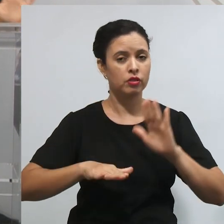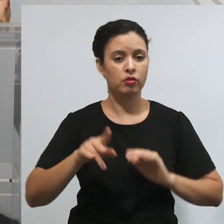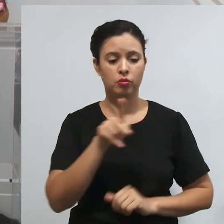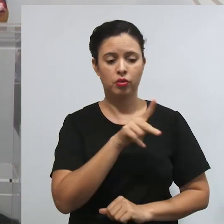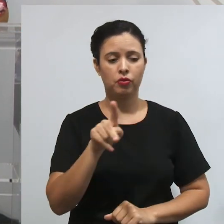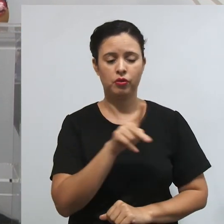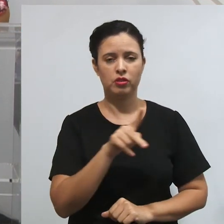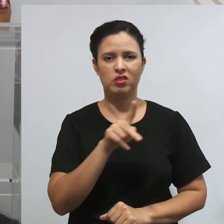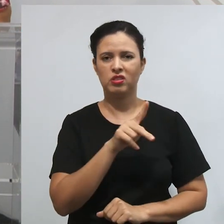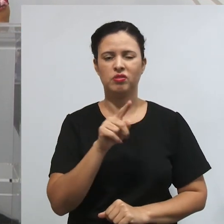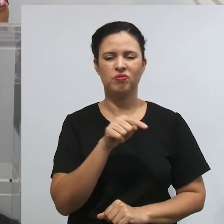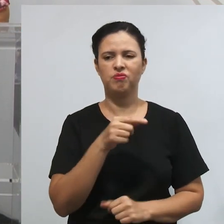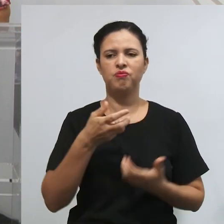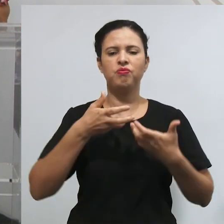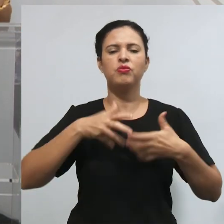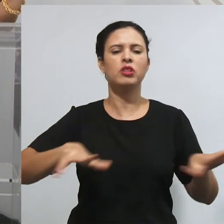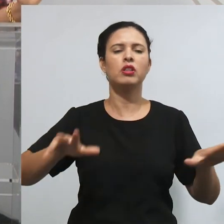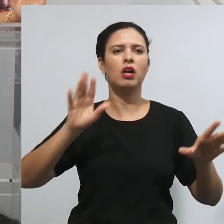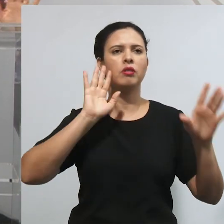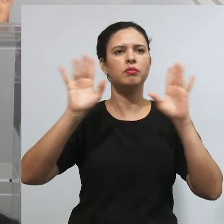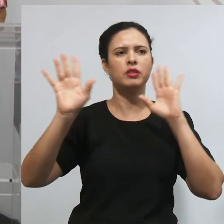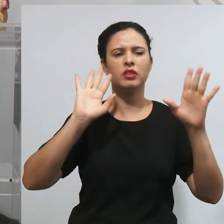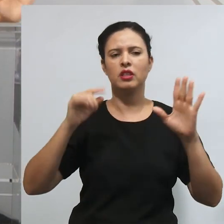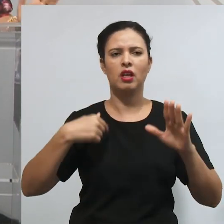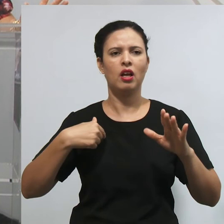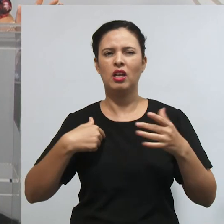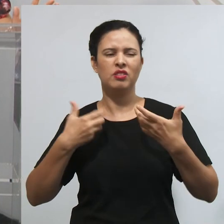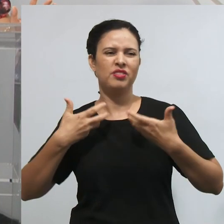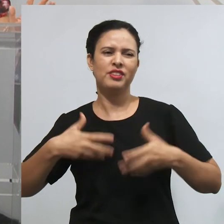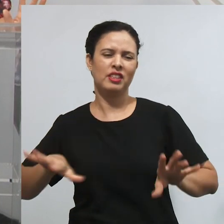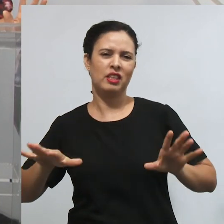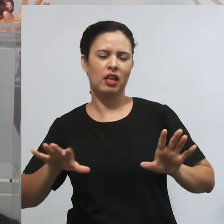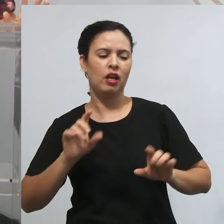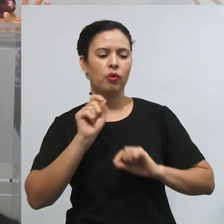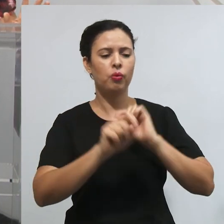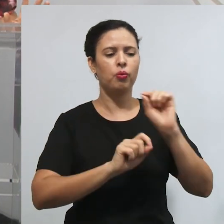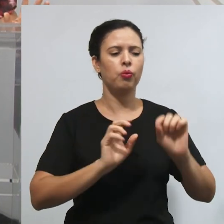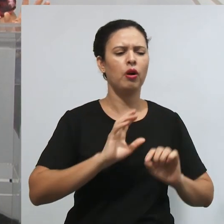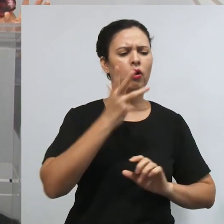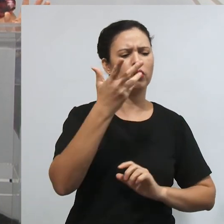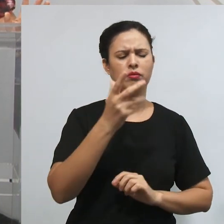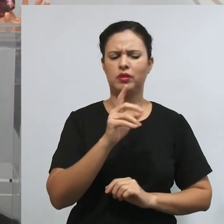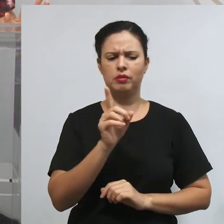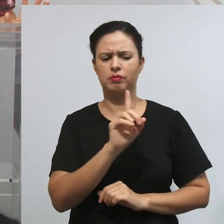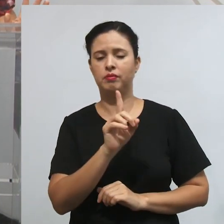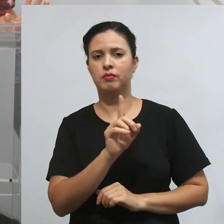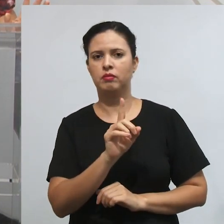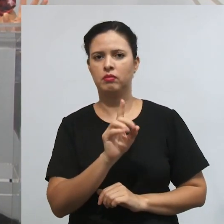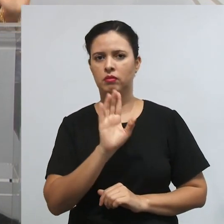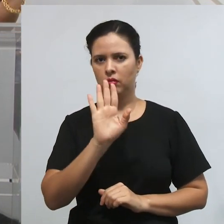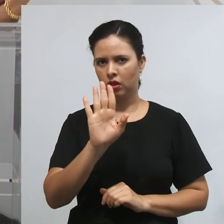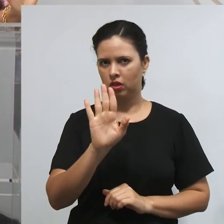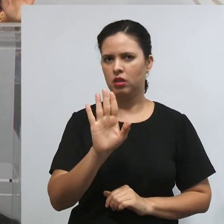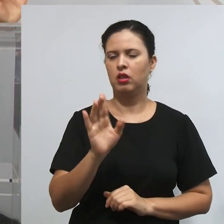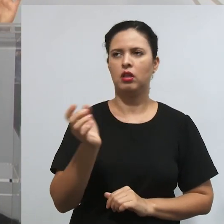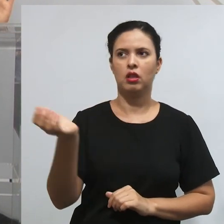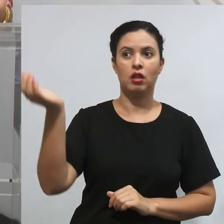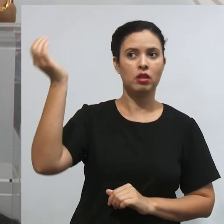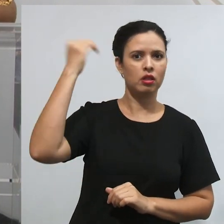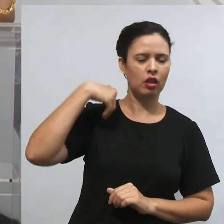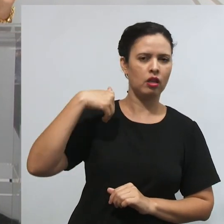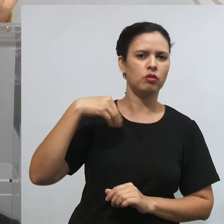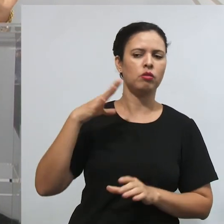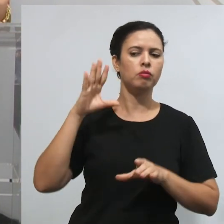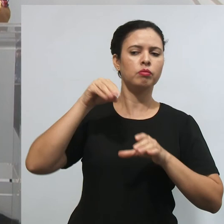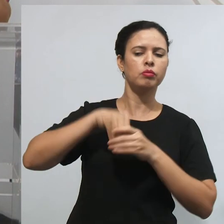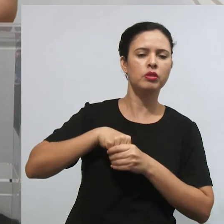reflexividade. Pode até ser que ele, não, eu não vou pensar sobre o que aconteceu, não. Não, mas lá no fundo o professor pensa, ele pode não